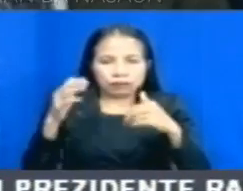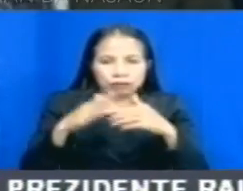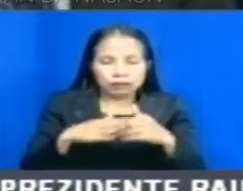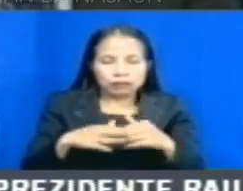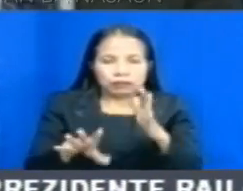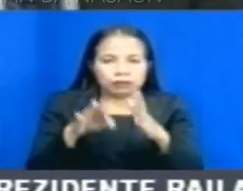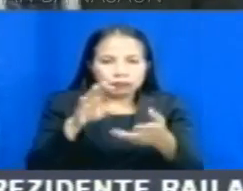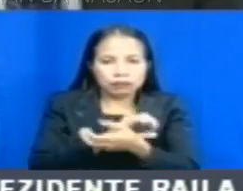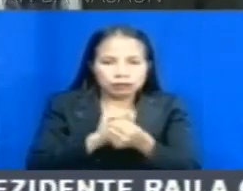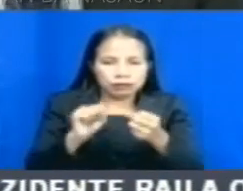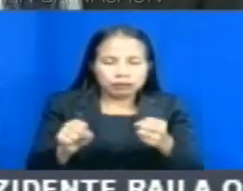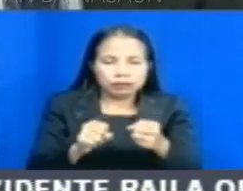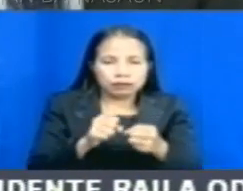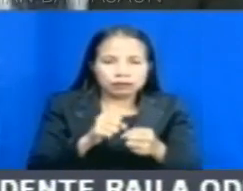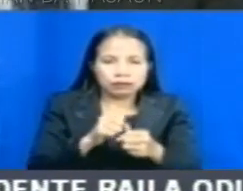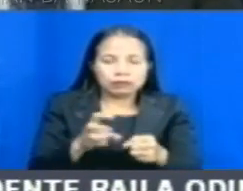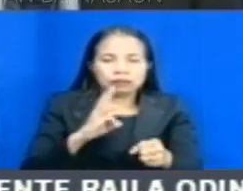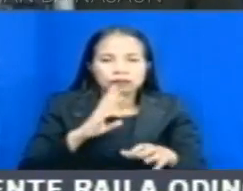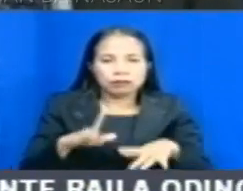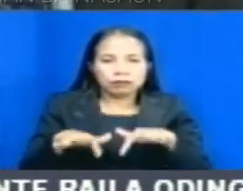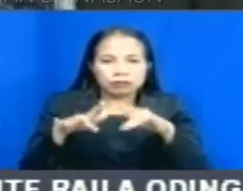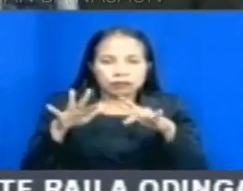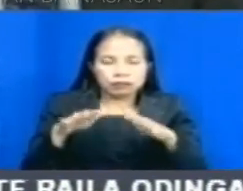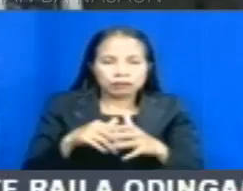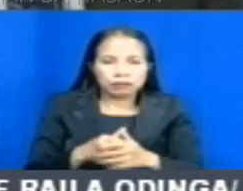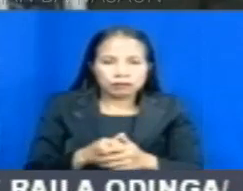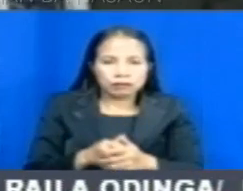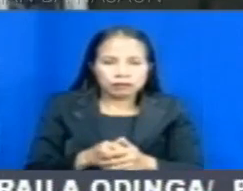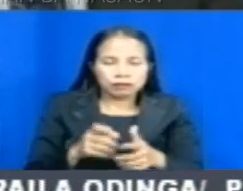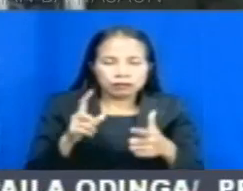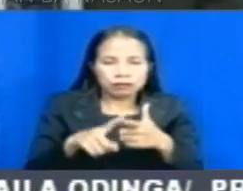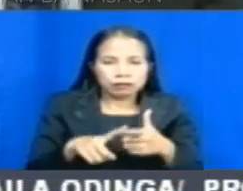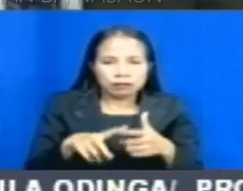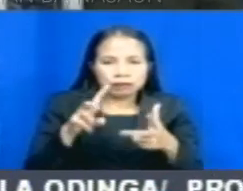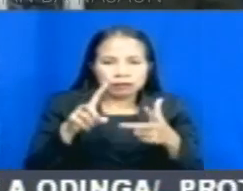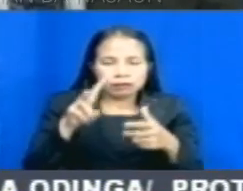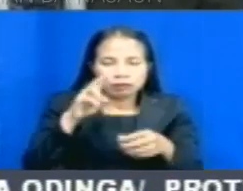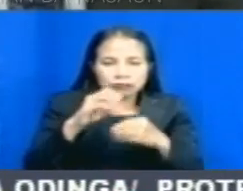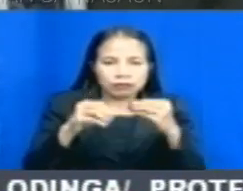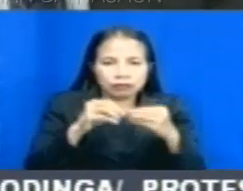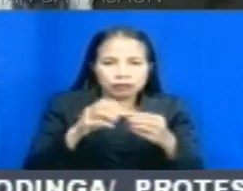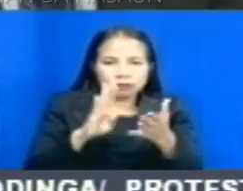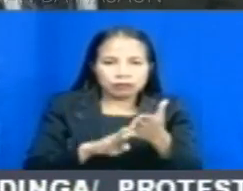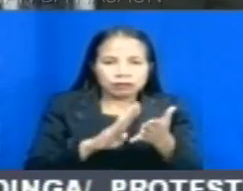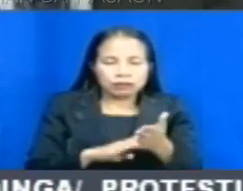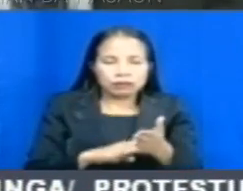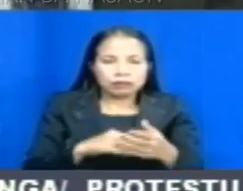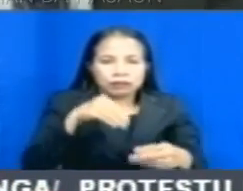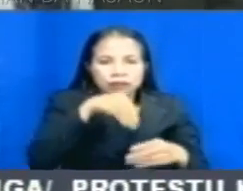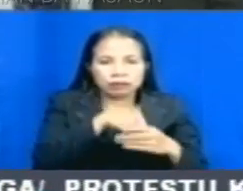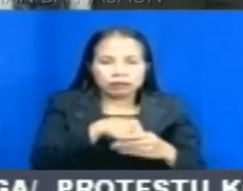Hetang Estragos, ia inundação recente niam, e depois, ida segundo niam, quando ba a escola sim niam, bolsa estudo